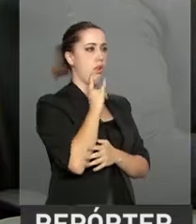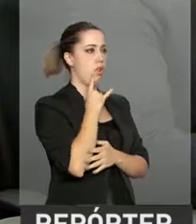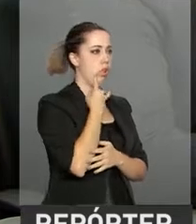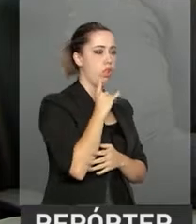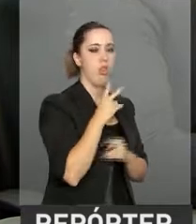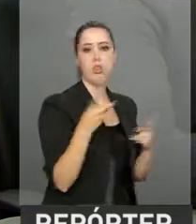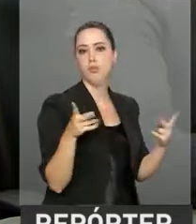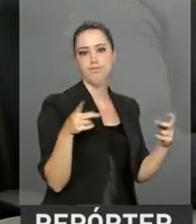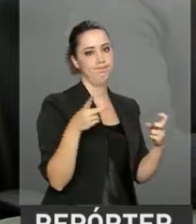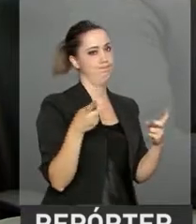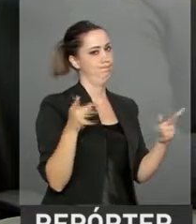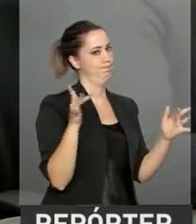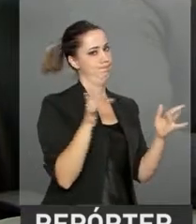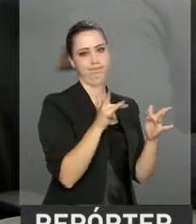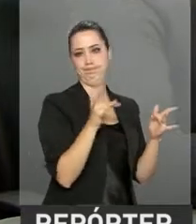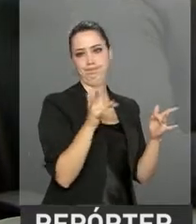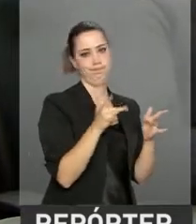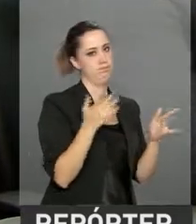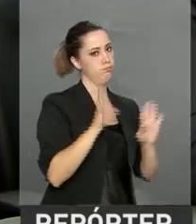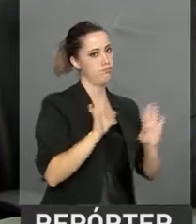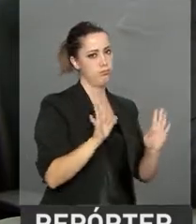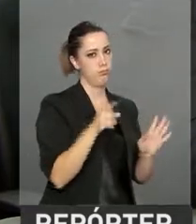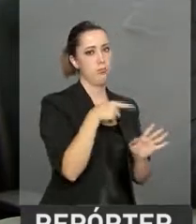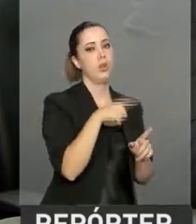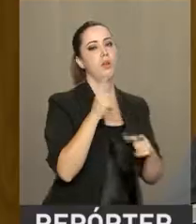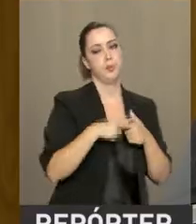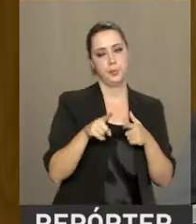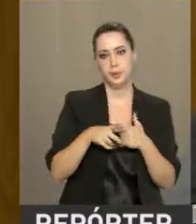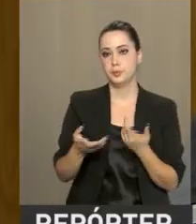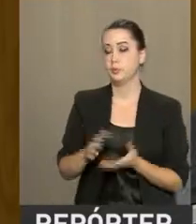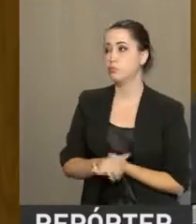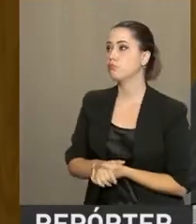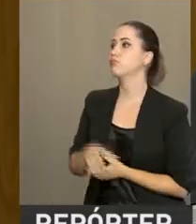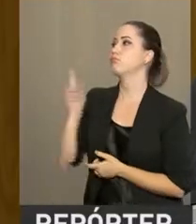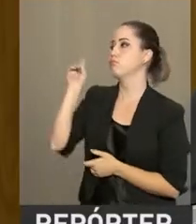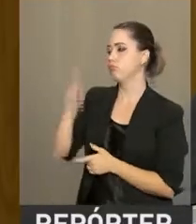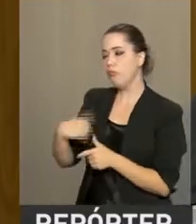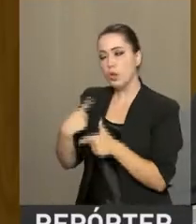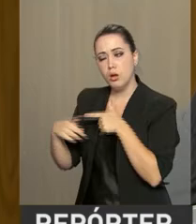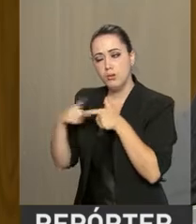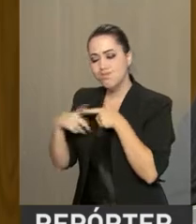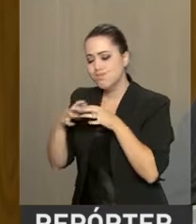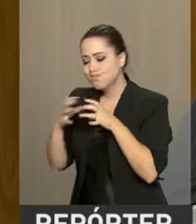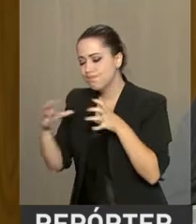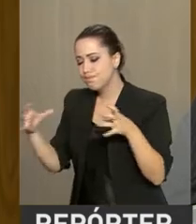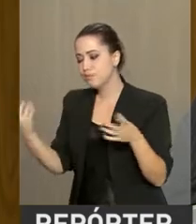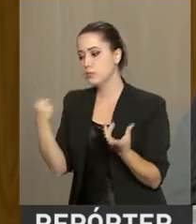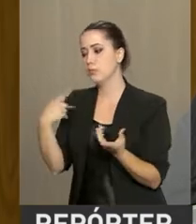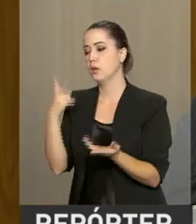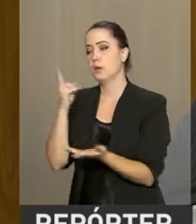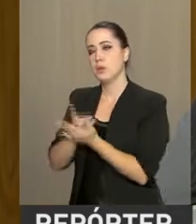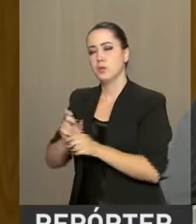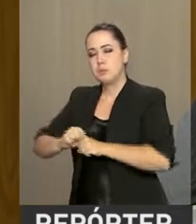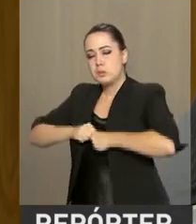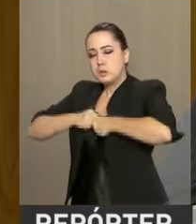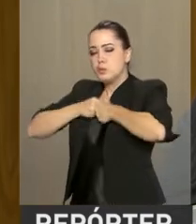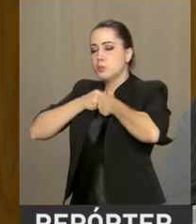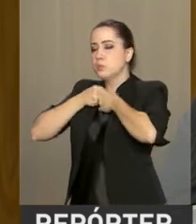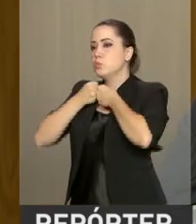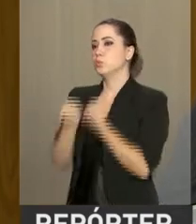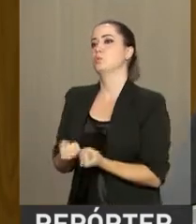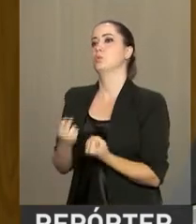combinam ainda é um problema isso né é um problema enorme apesar do empenho grande